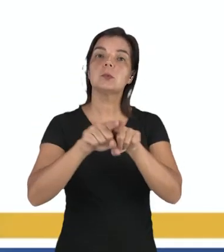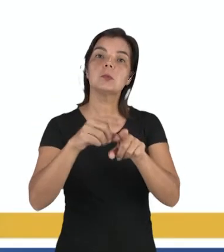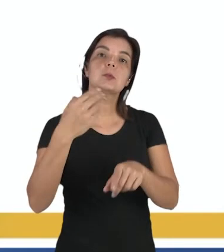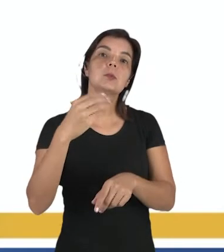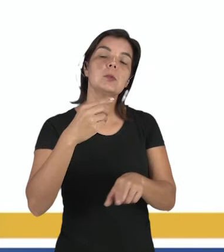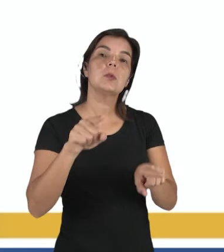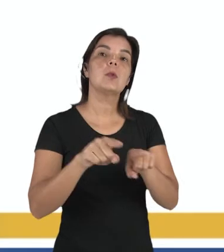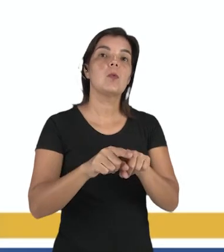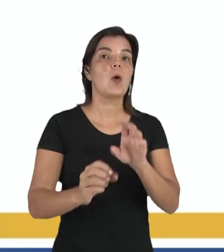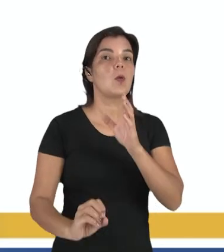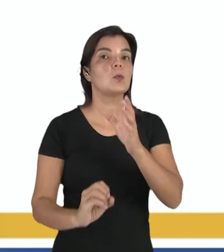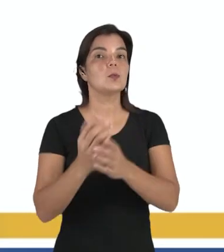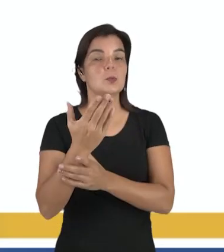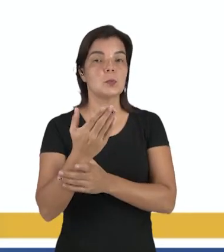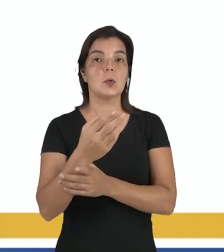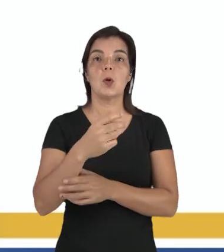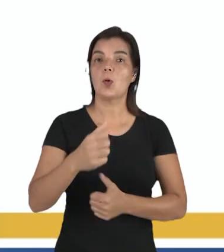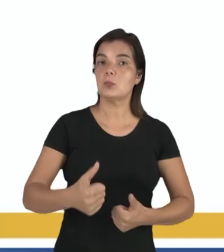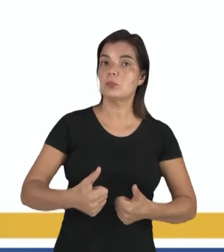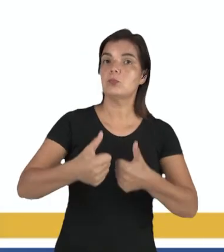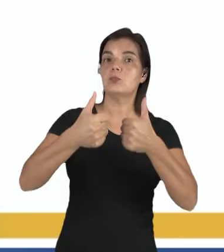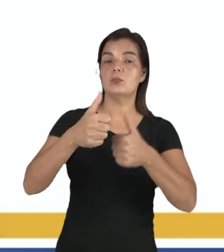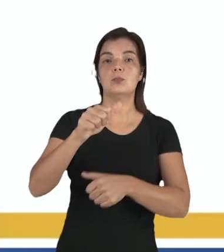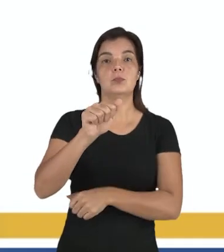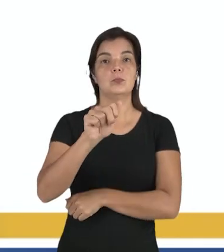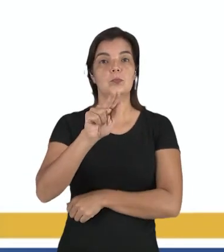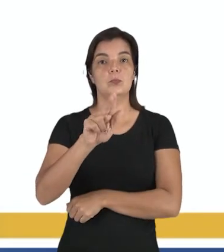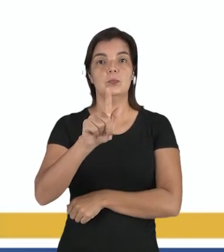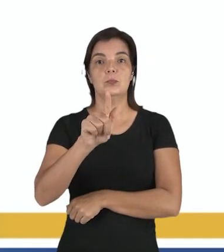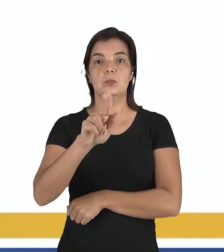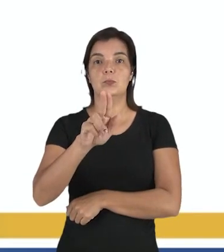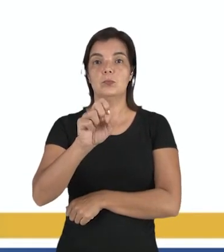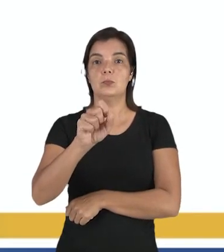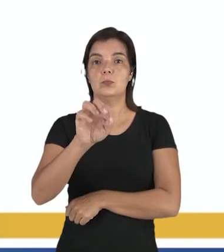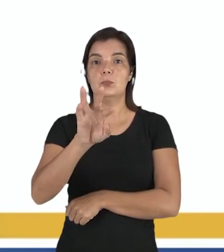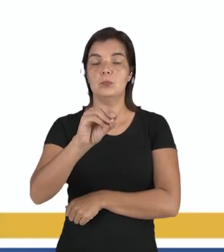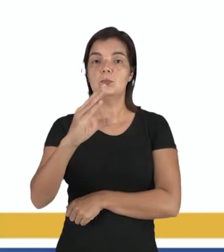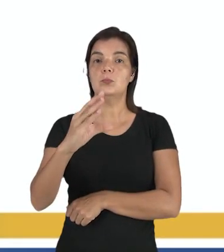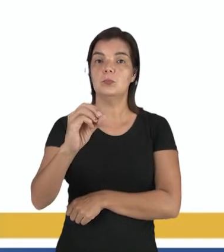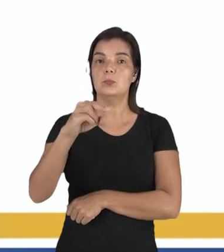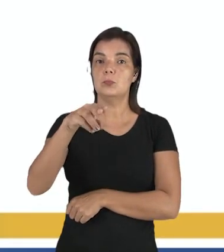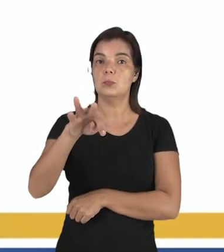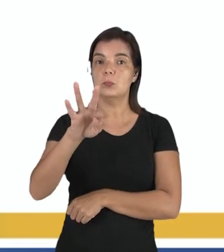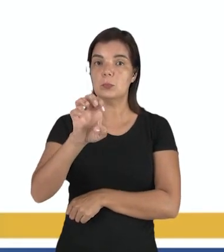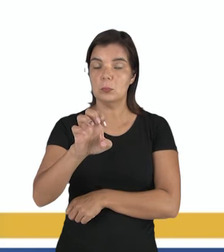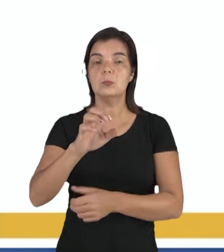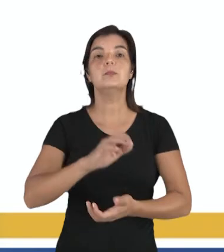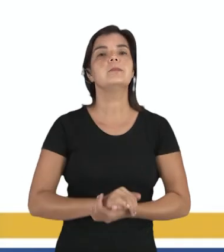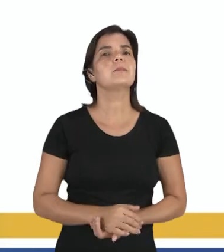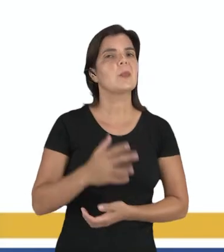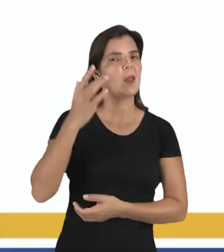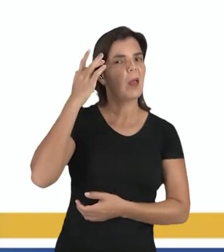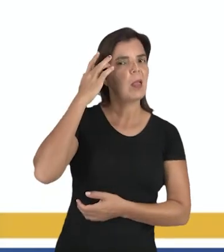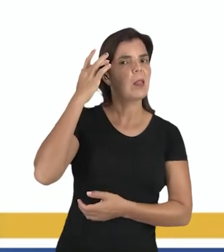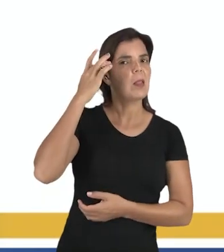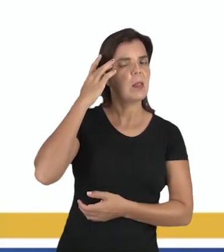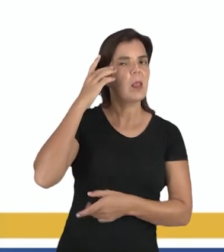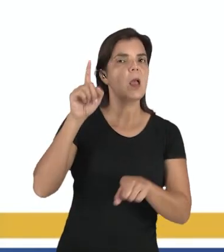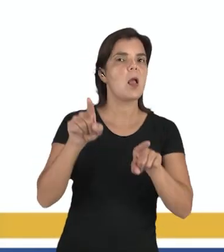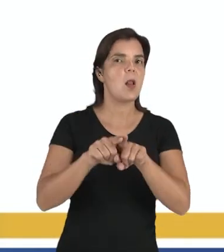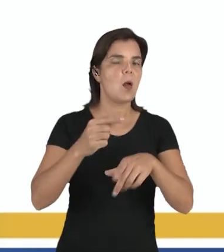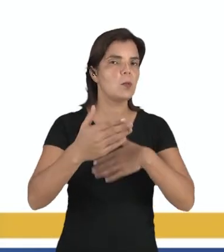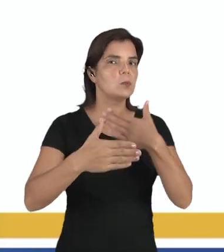E aí vai dar origem ao positivismo de Auguste Comte, que a gente vai ter uma aula só sobre ele. Será que essa crença